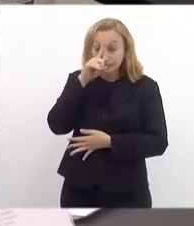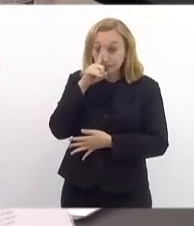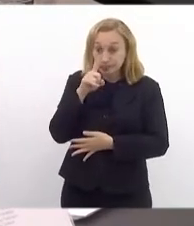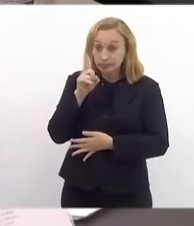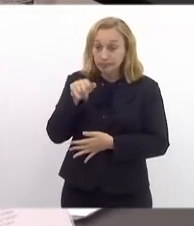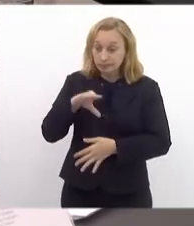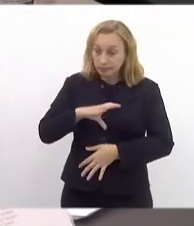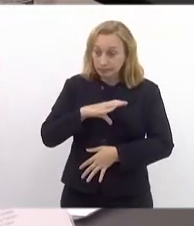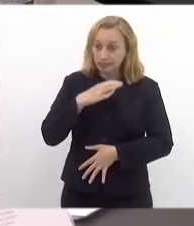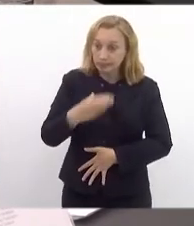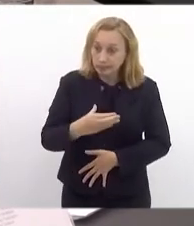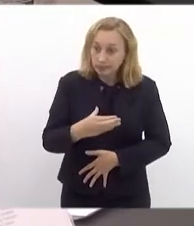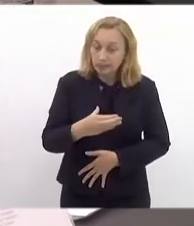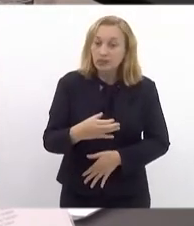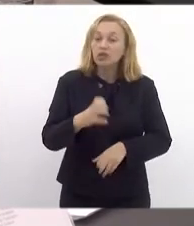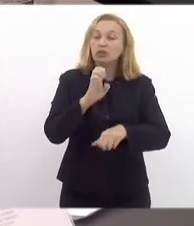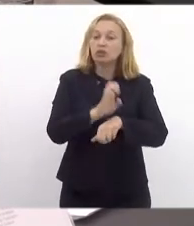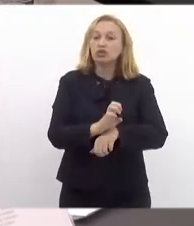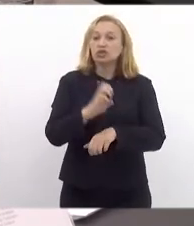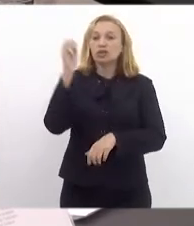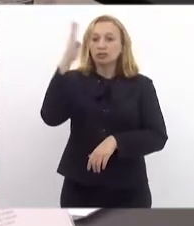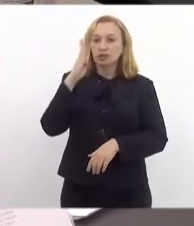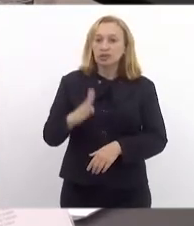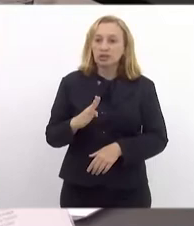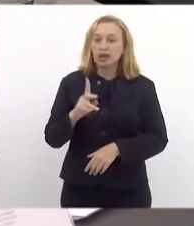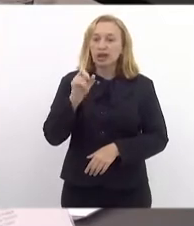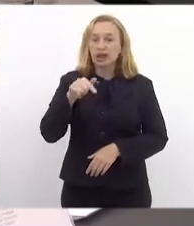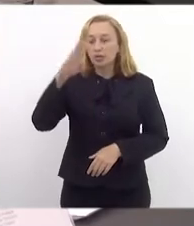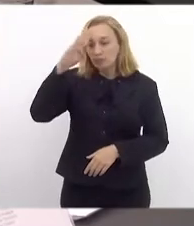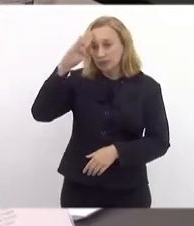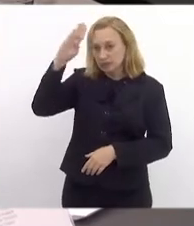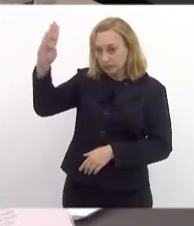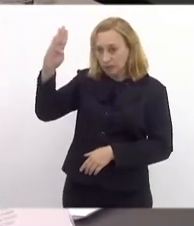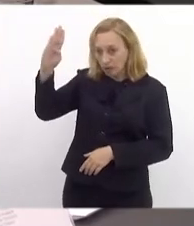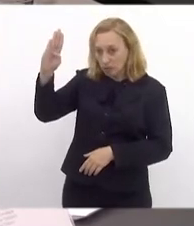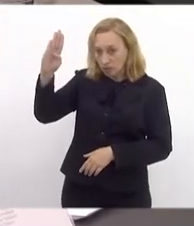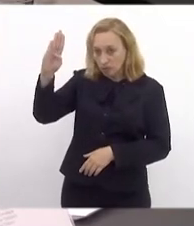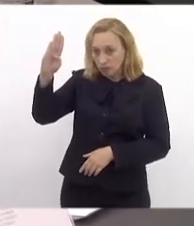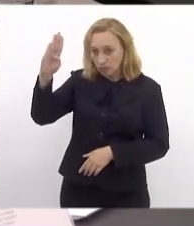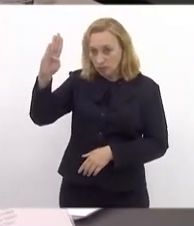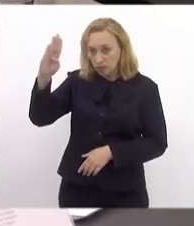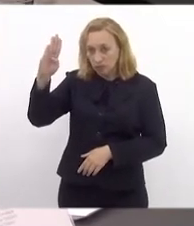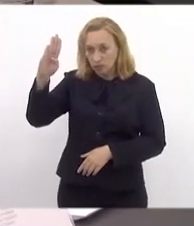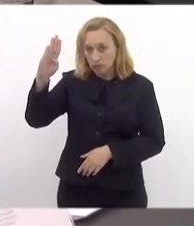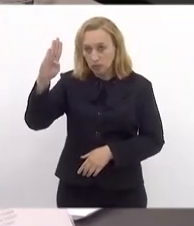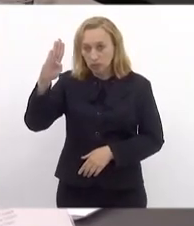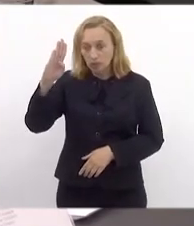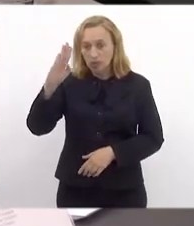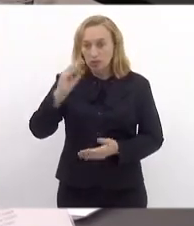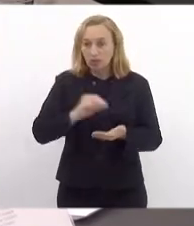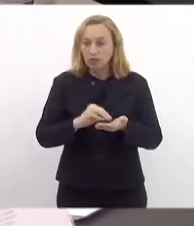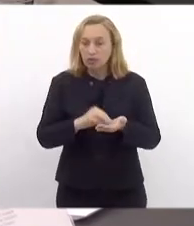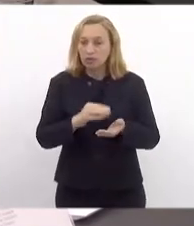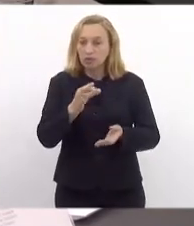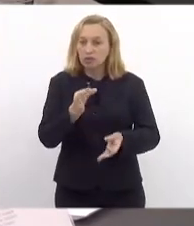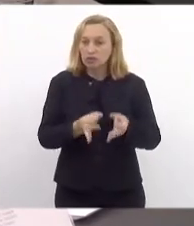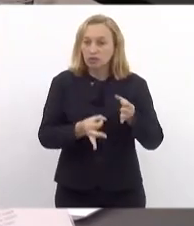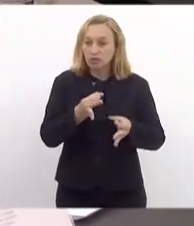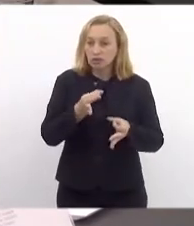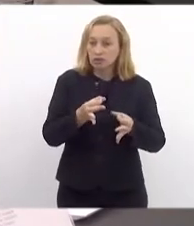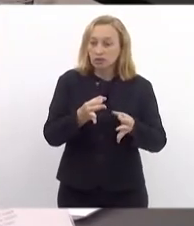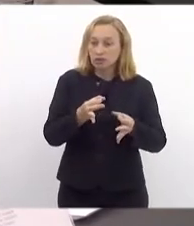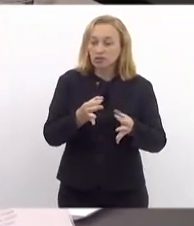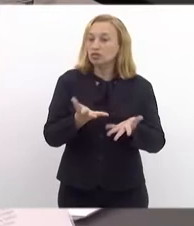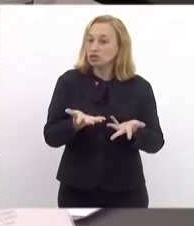heróico o estado brasileiro é o principal promotor da desigualdade social E aí